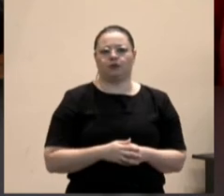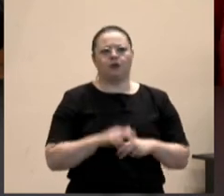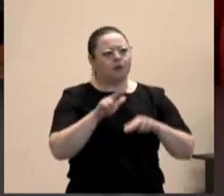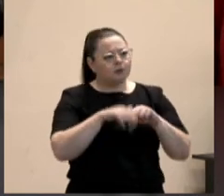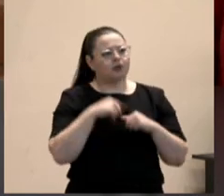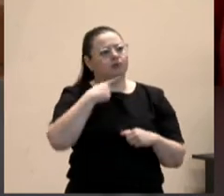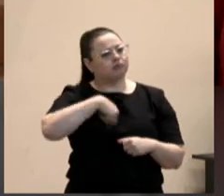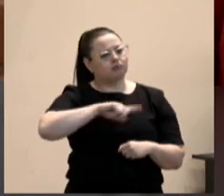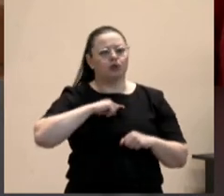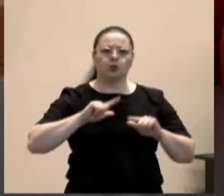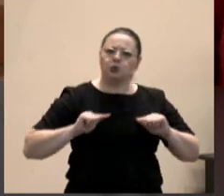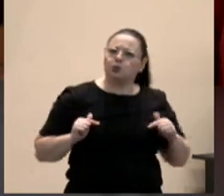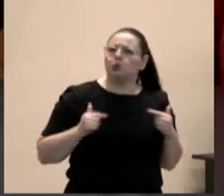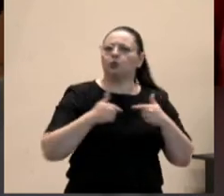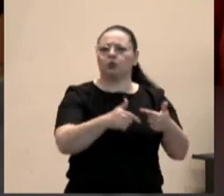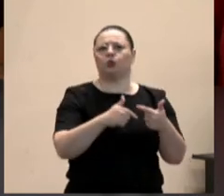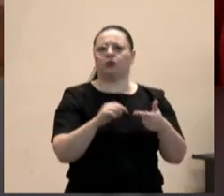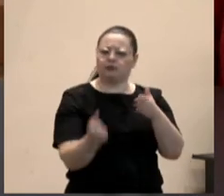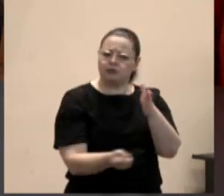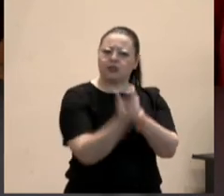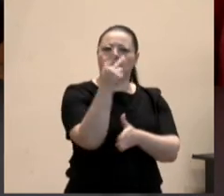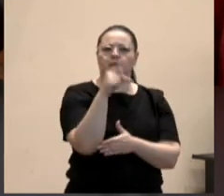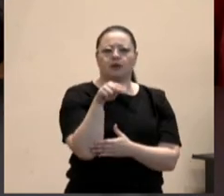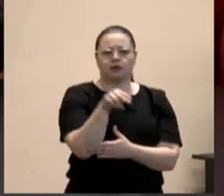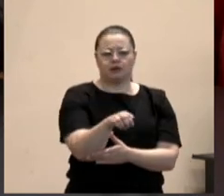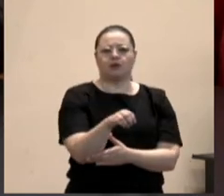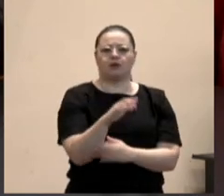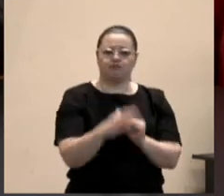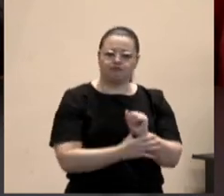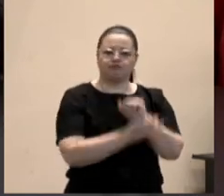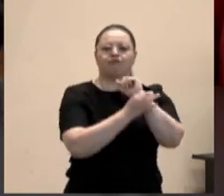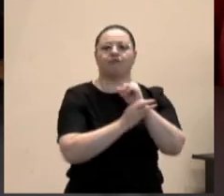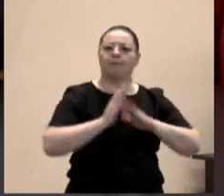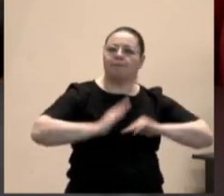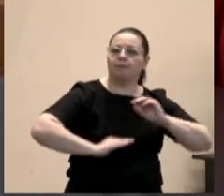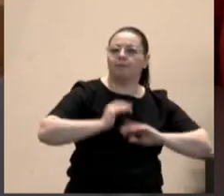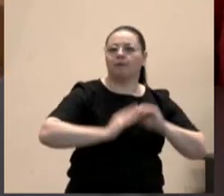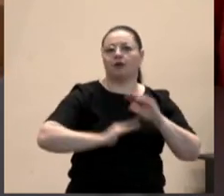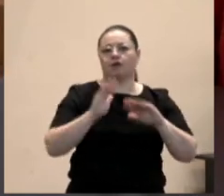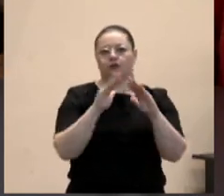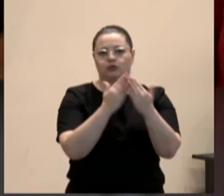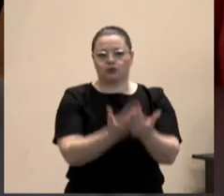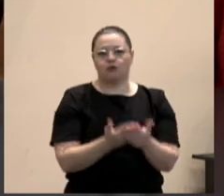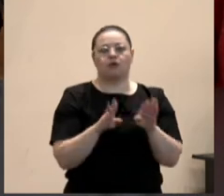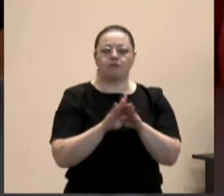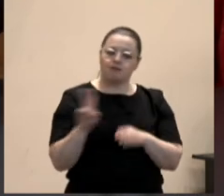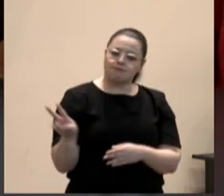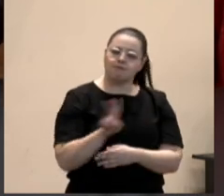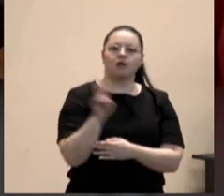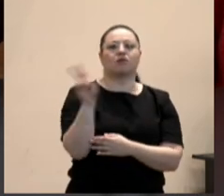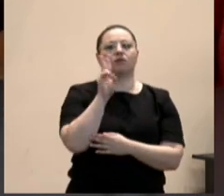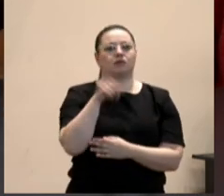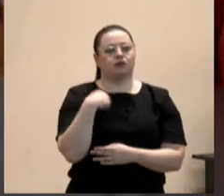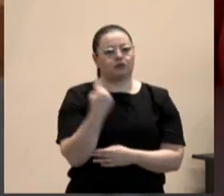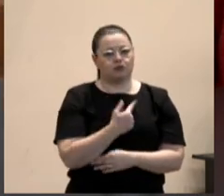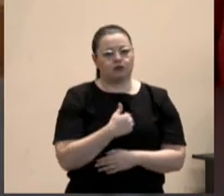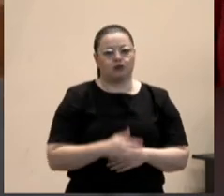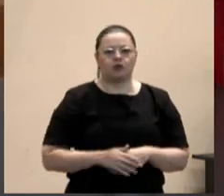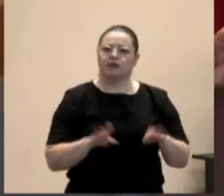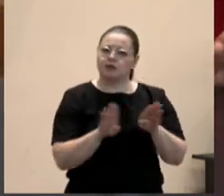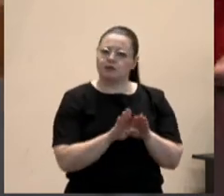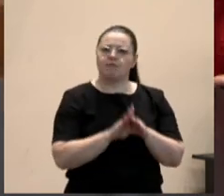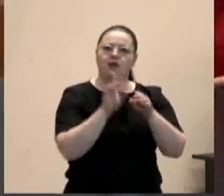vamos construir esse PNE e vamos garanti-lo na prática, nas nossas escolas, na nossa valorização, no nosso financiamento e na